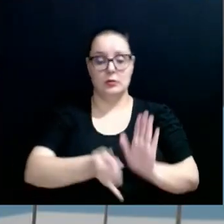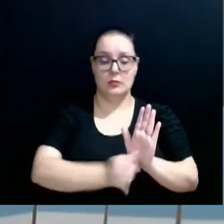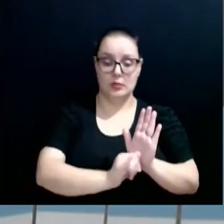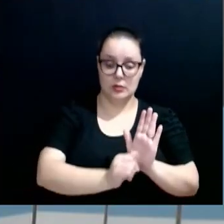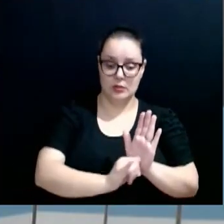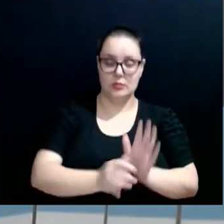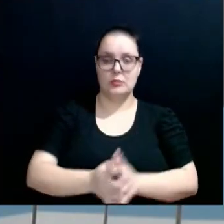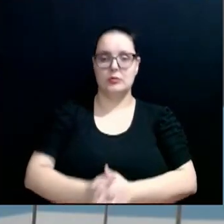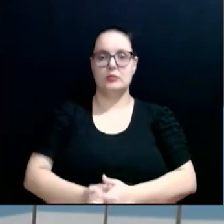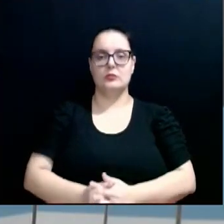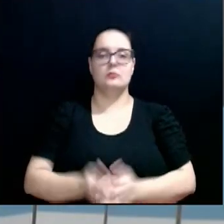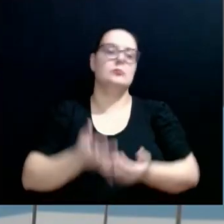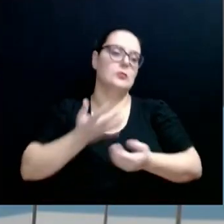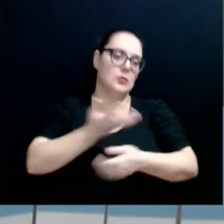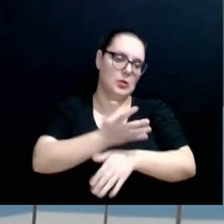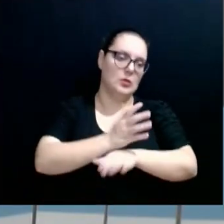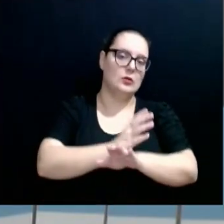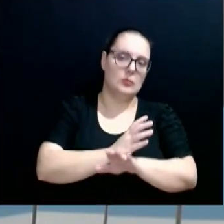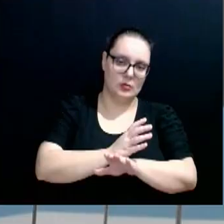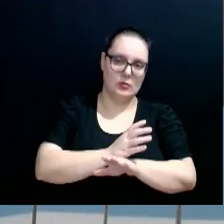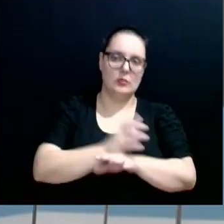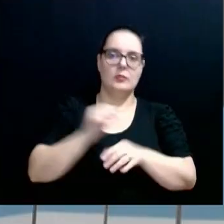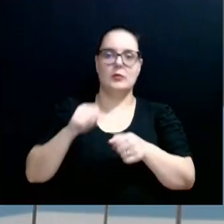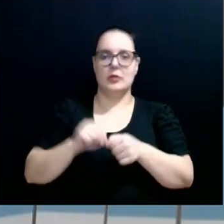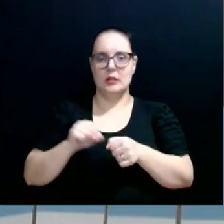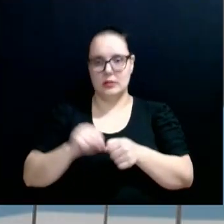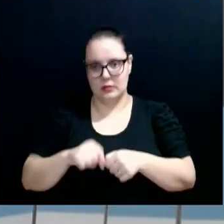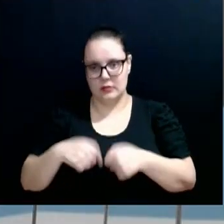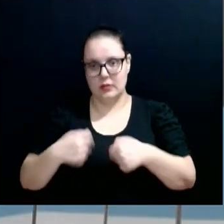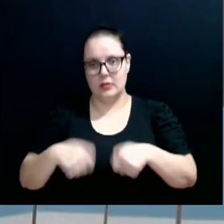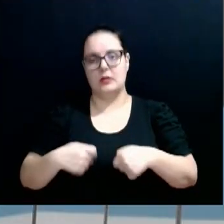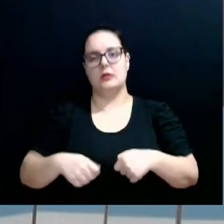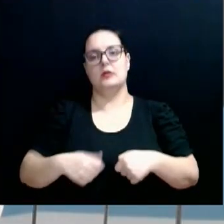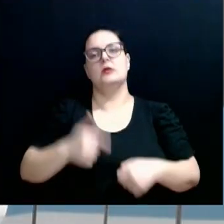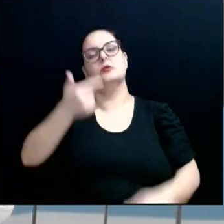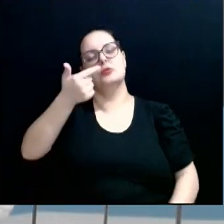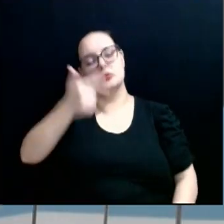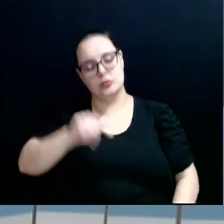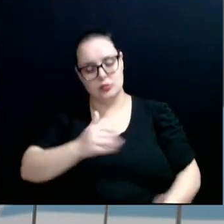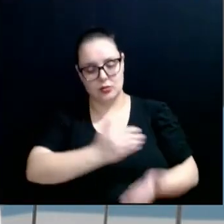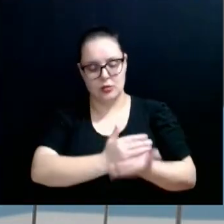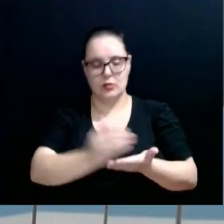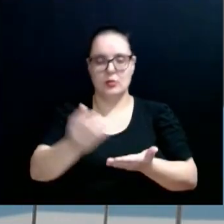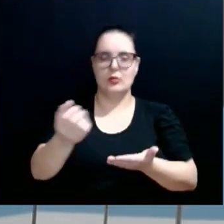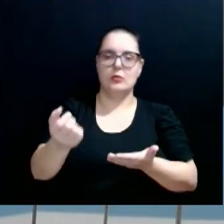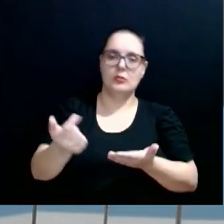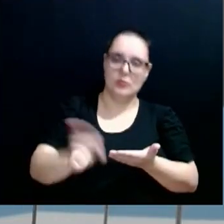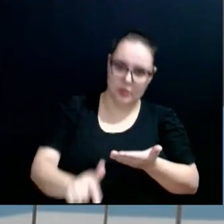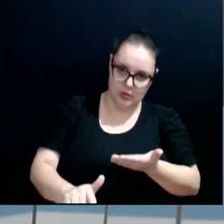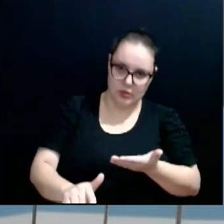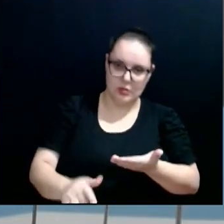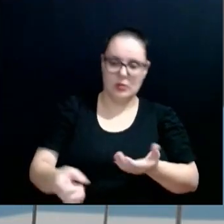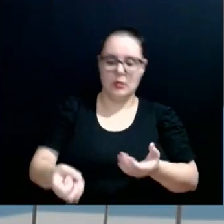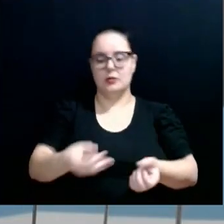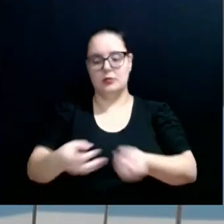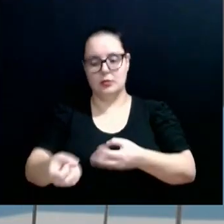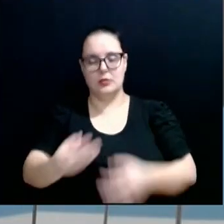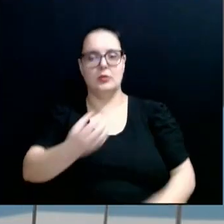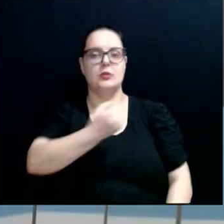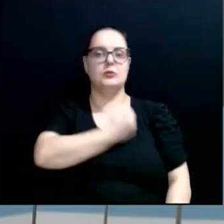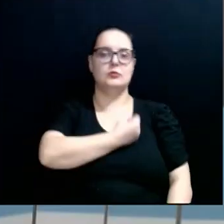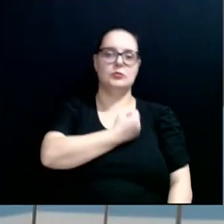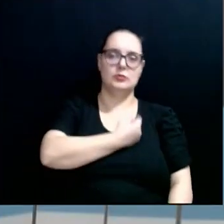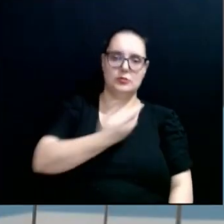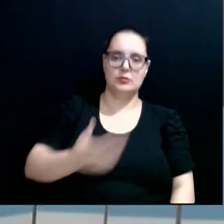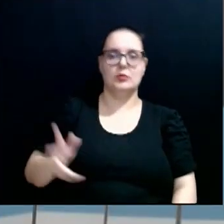você tem que refazer o processo, atualizar os valores. Ouvimos a sociedade novamente, né? Logo